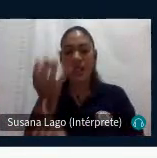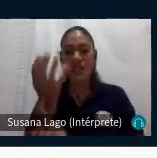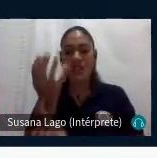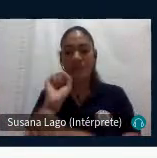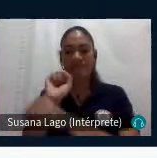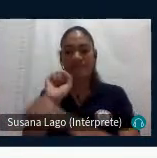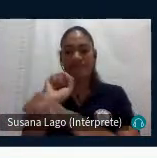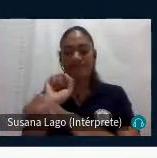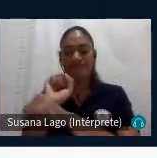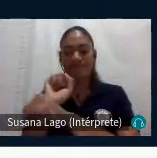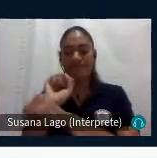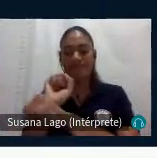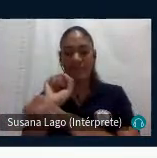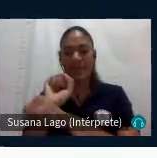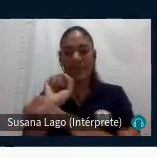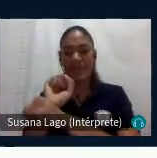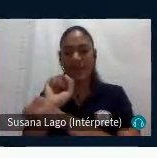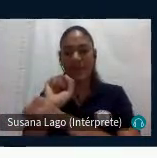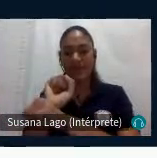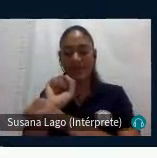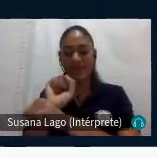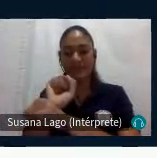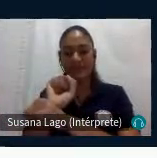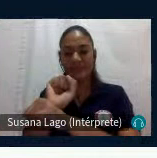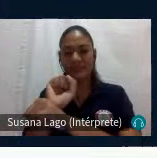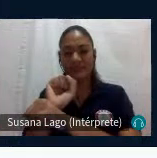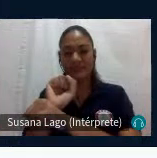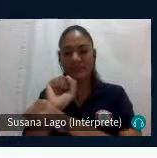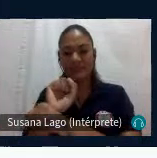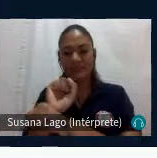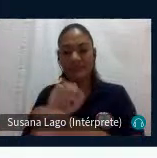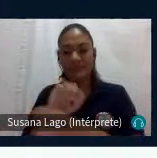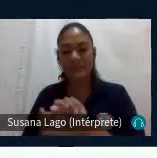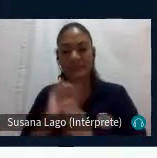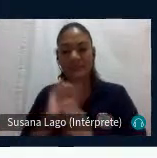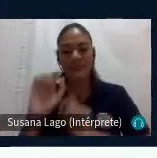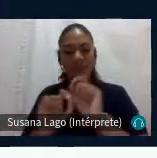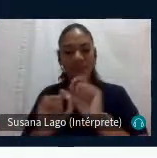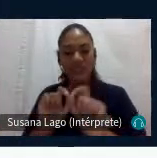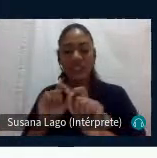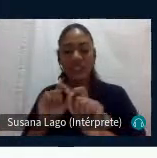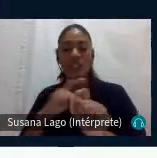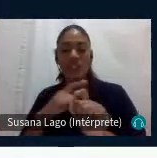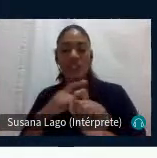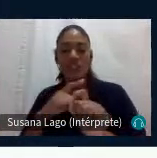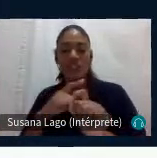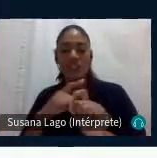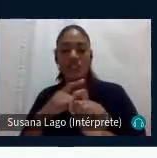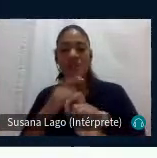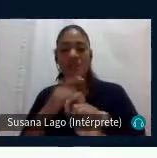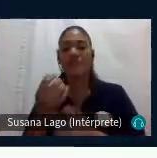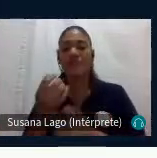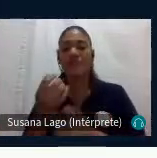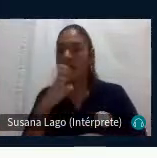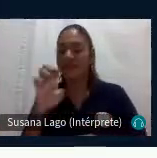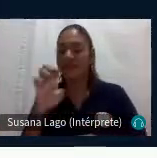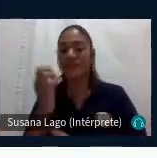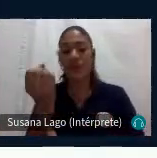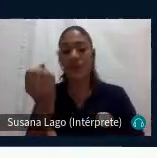possibilitados de ocupar essa posição. Então, o LED